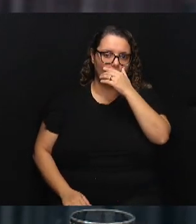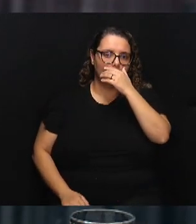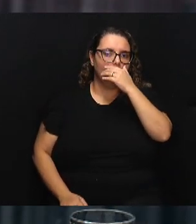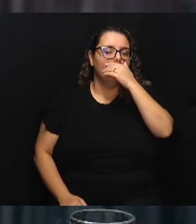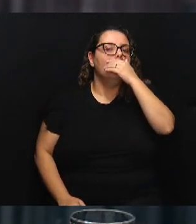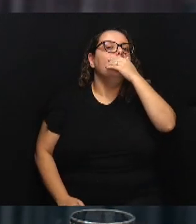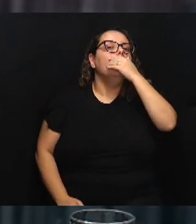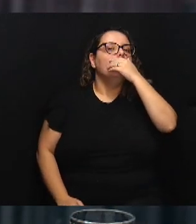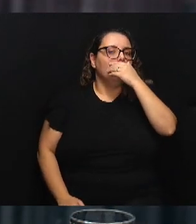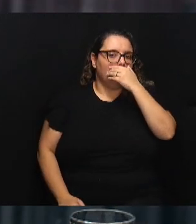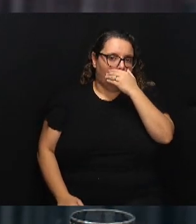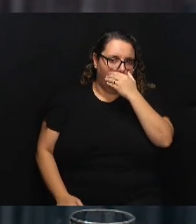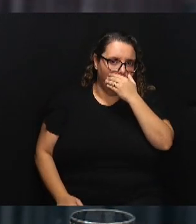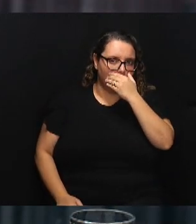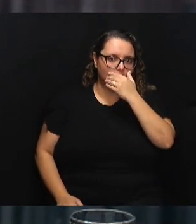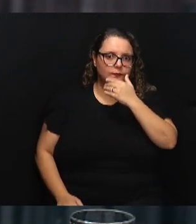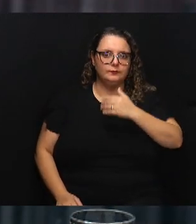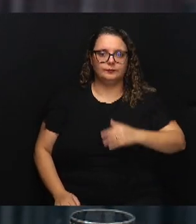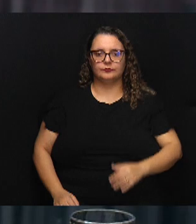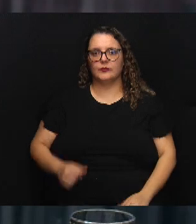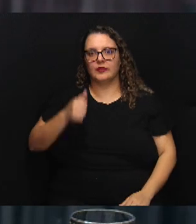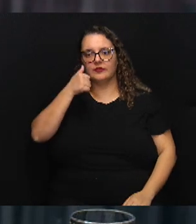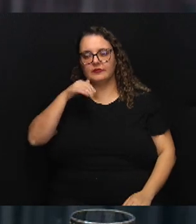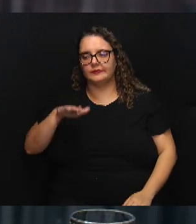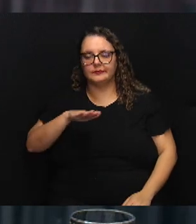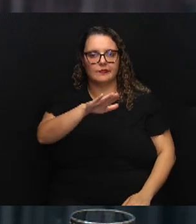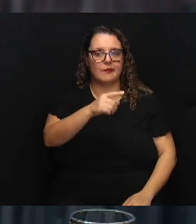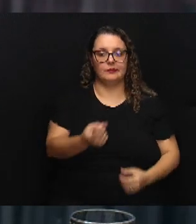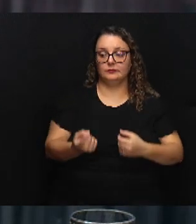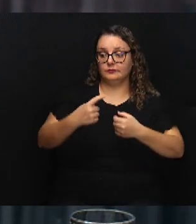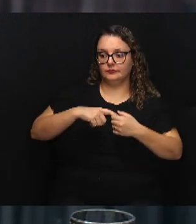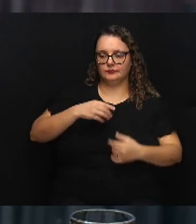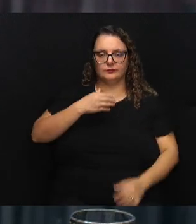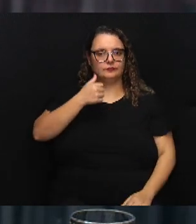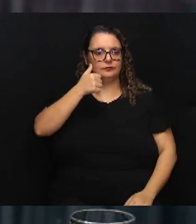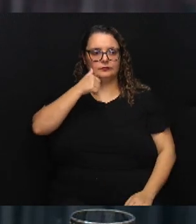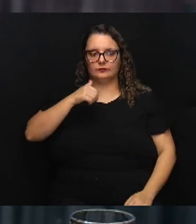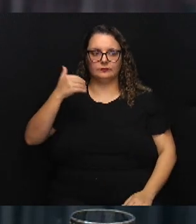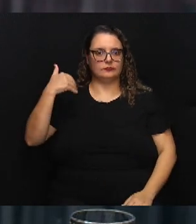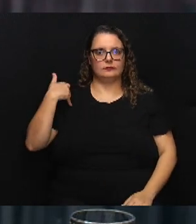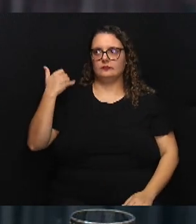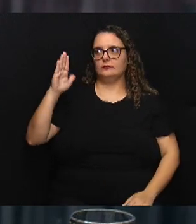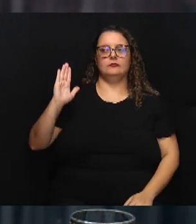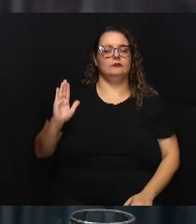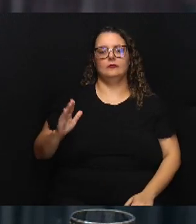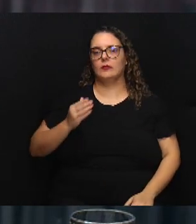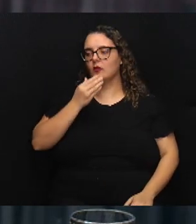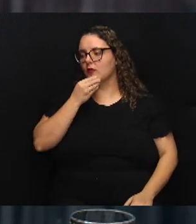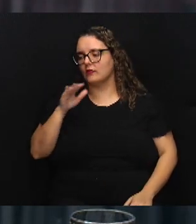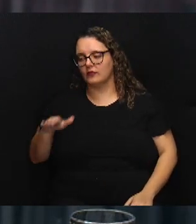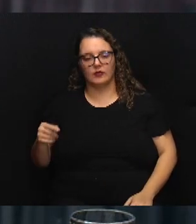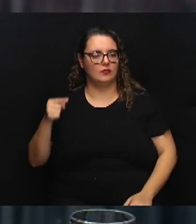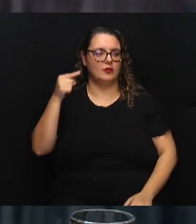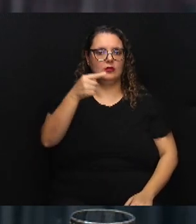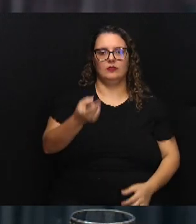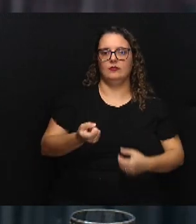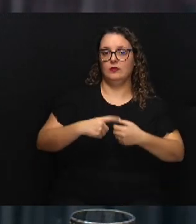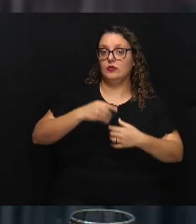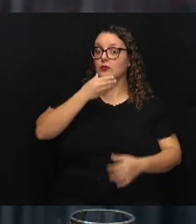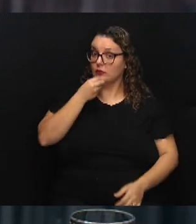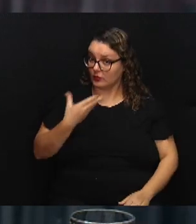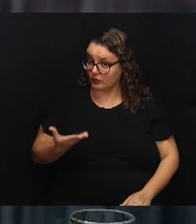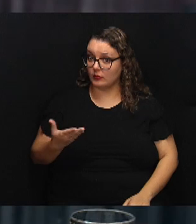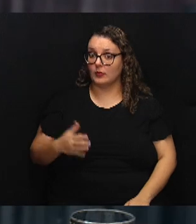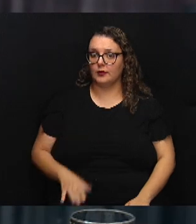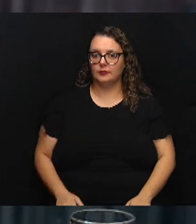menina, que vai garota e volta mulher, vai menino e volta homem, porque realmente eles acabam passando por algumas coisas